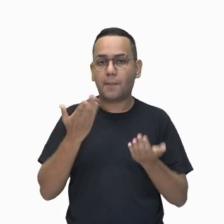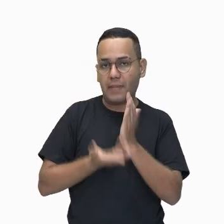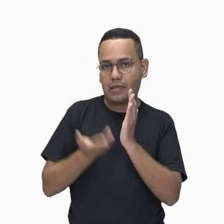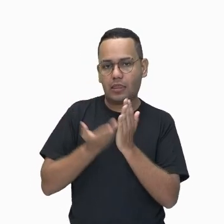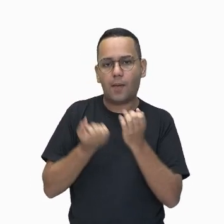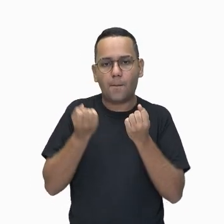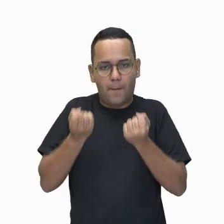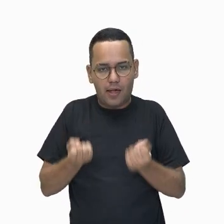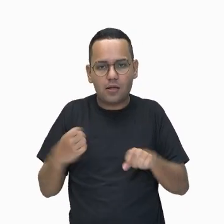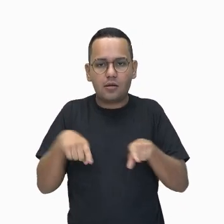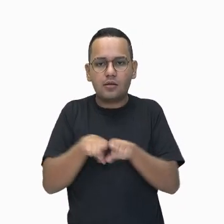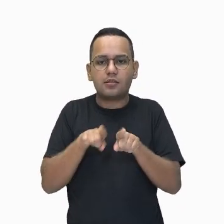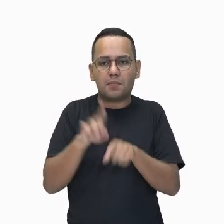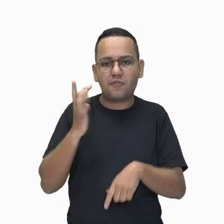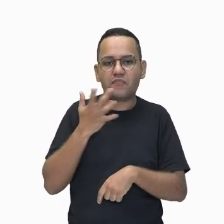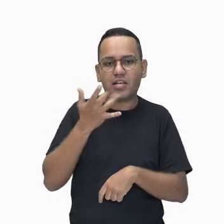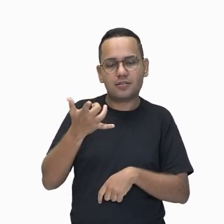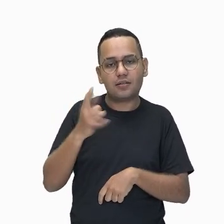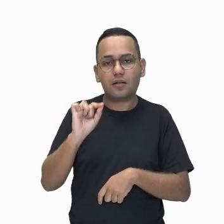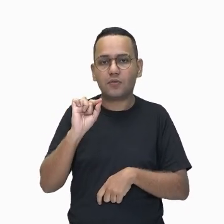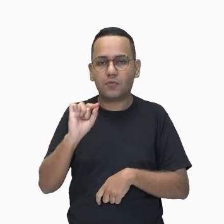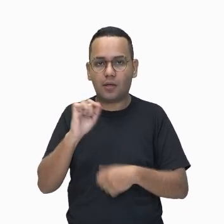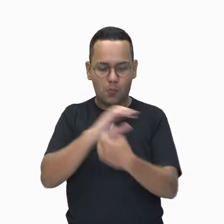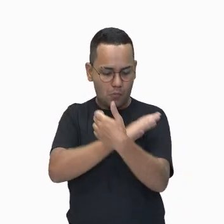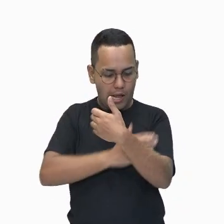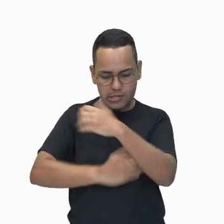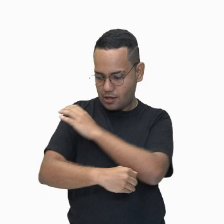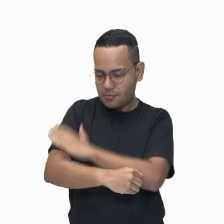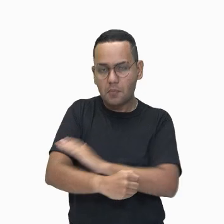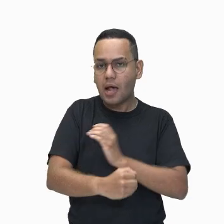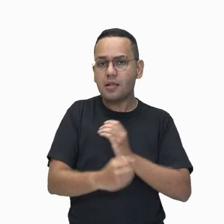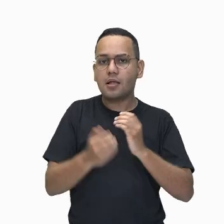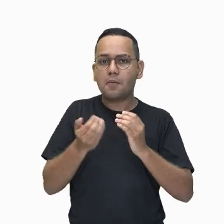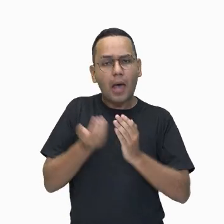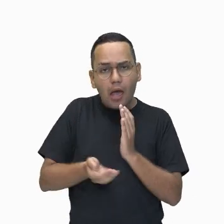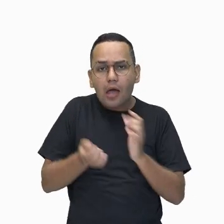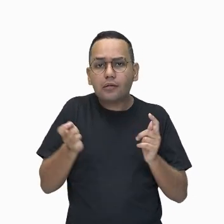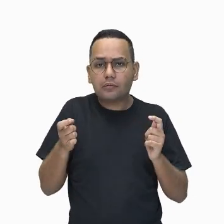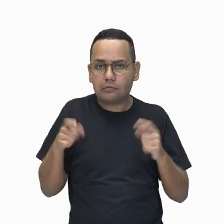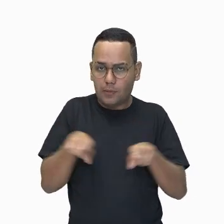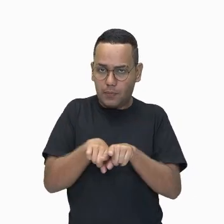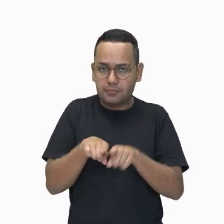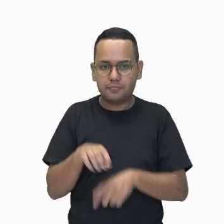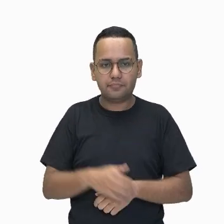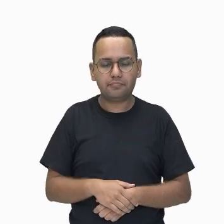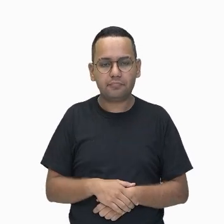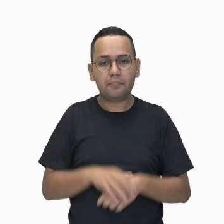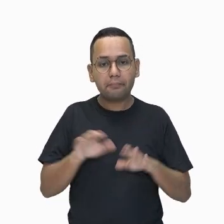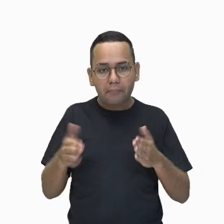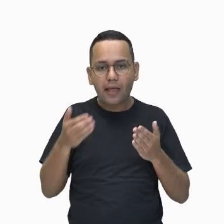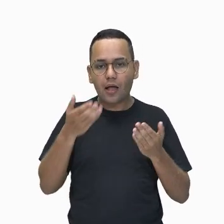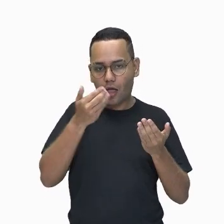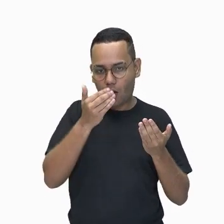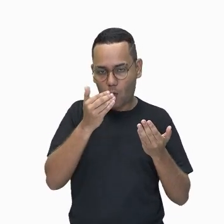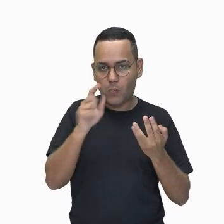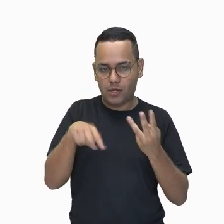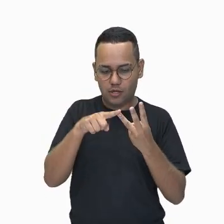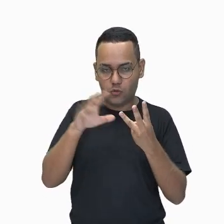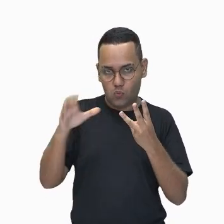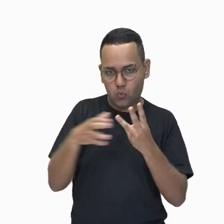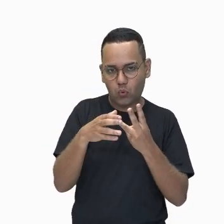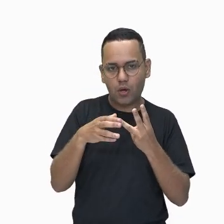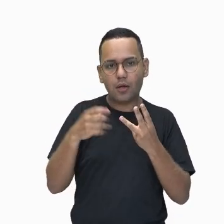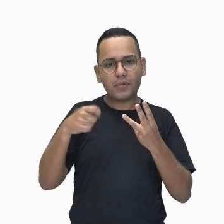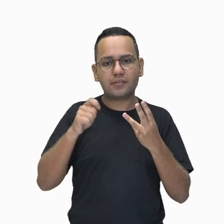e também mais facilidade de perder massa muscular, ok? A alimentação de quem é ectomorfo deve ser um pouco